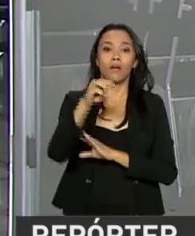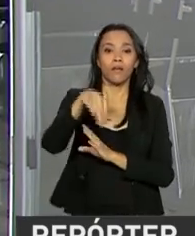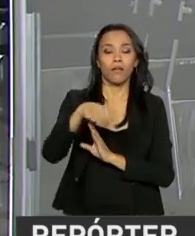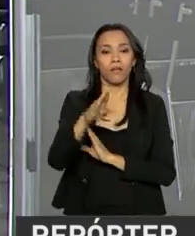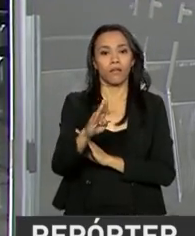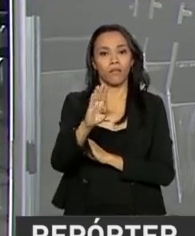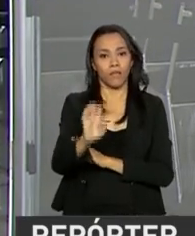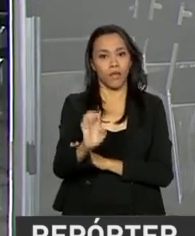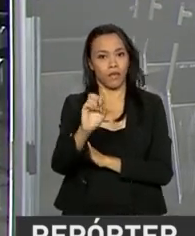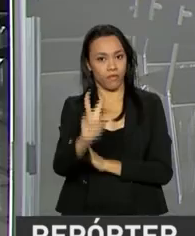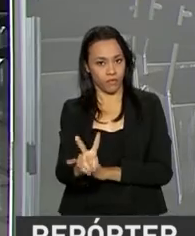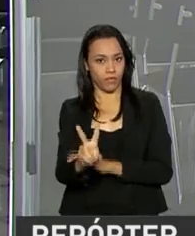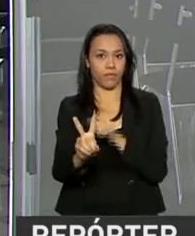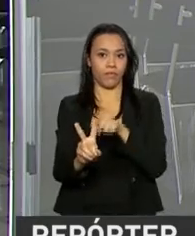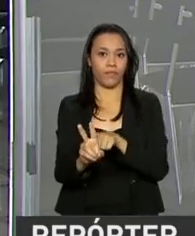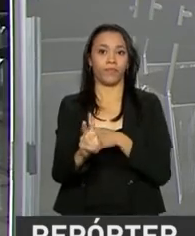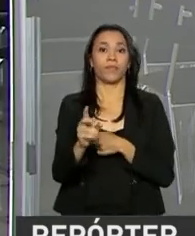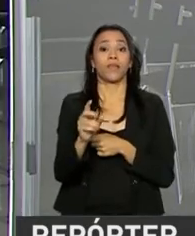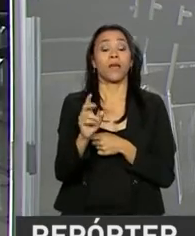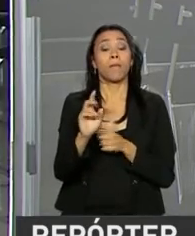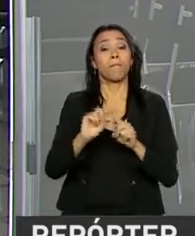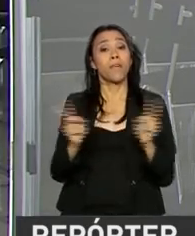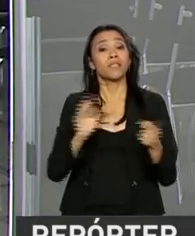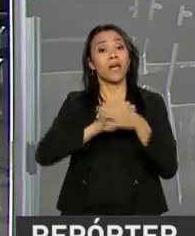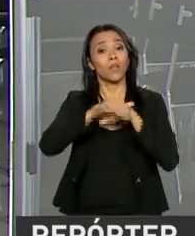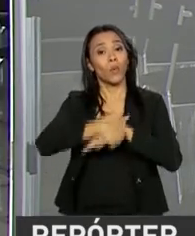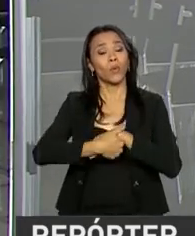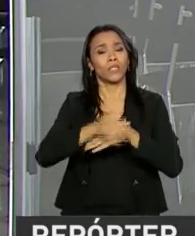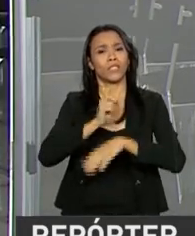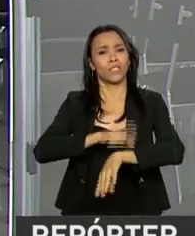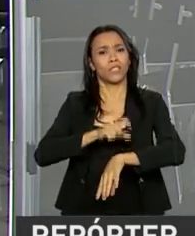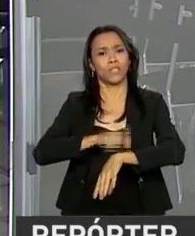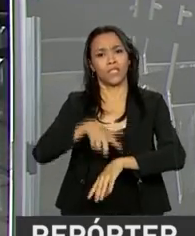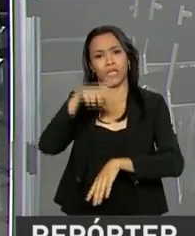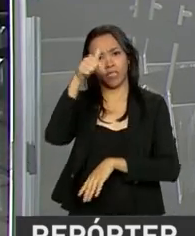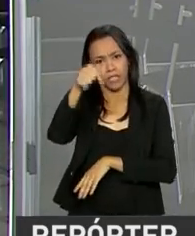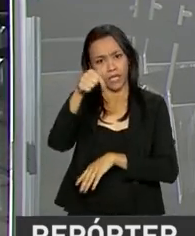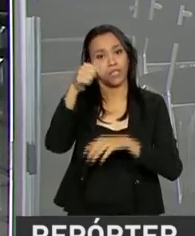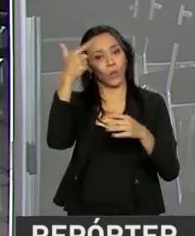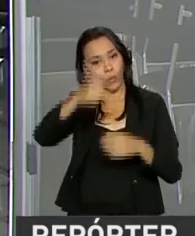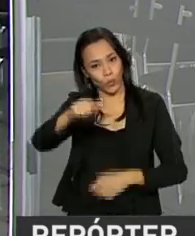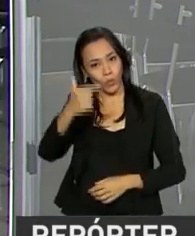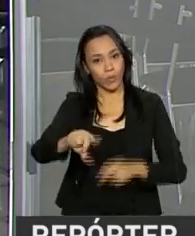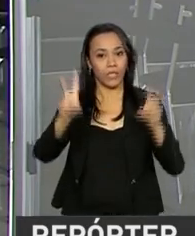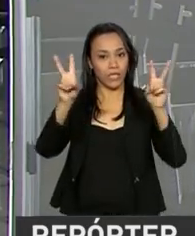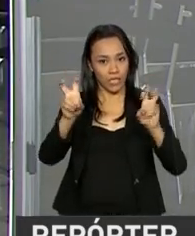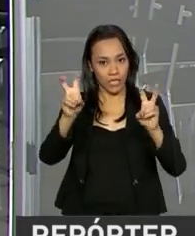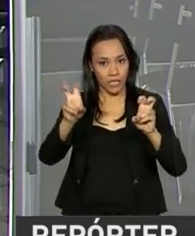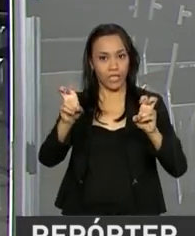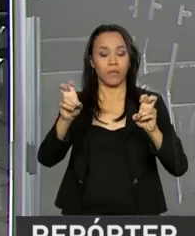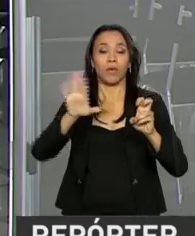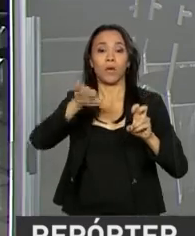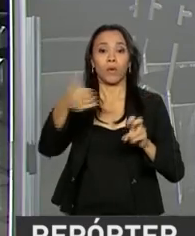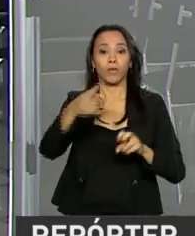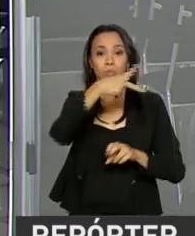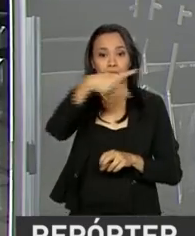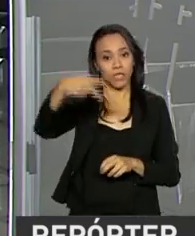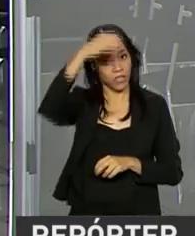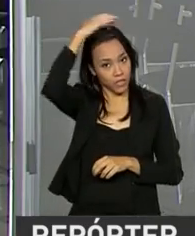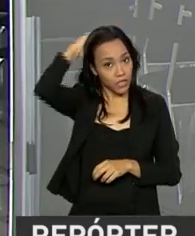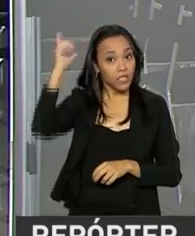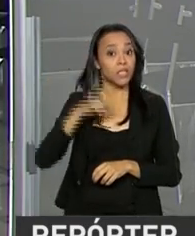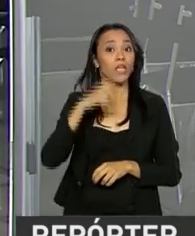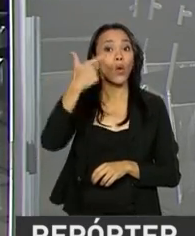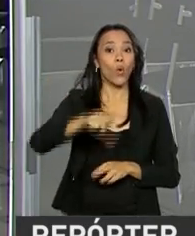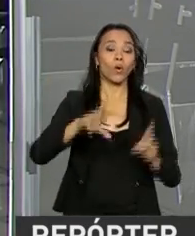alcoólicas e refrigerantes mas à noite às 19 horas o tema político volta à pauta quando o presidente em exercício se reúne